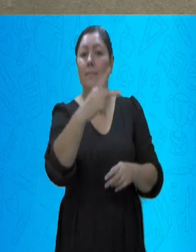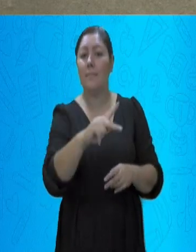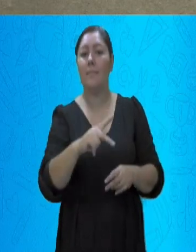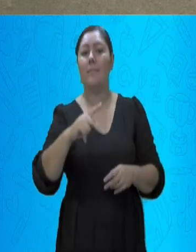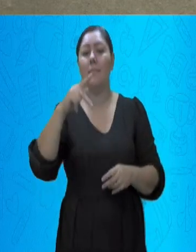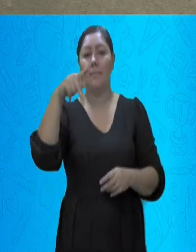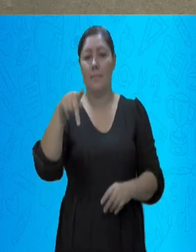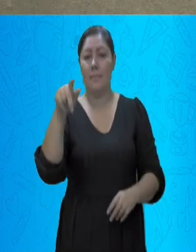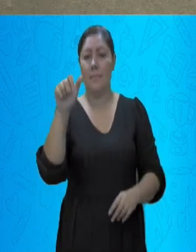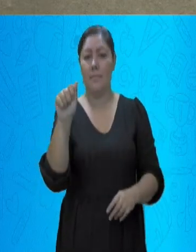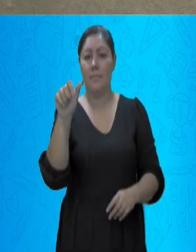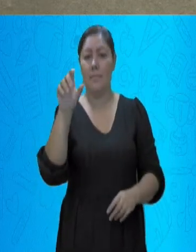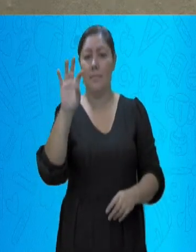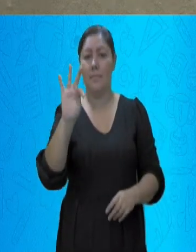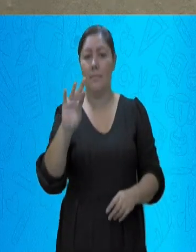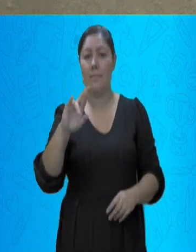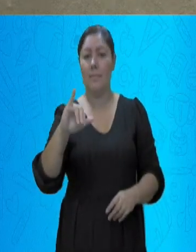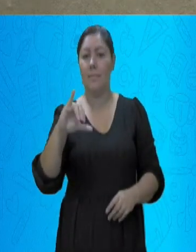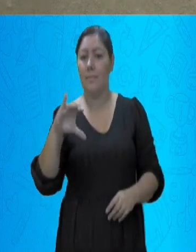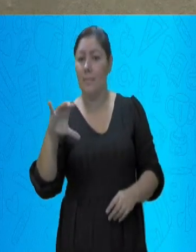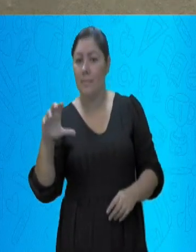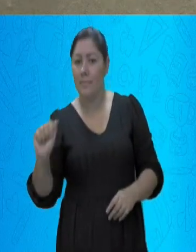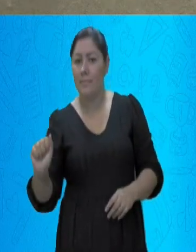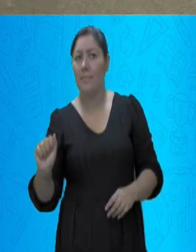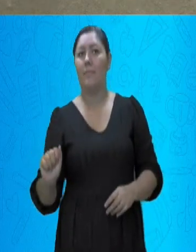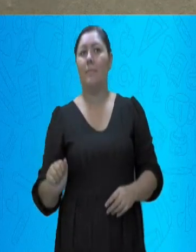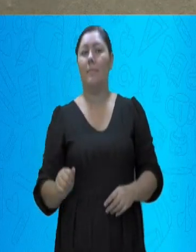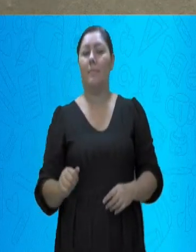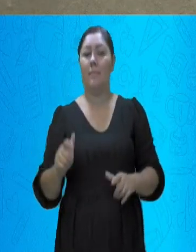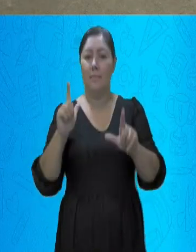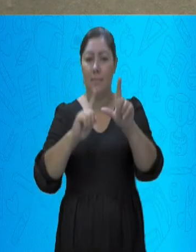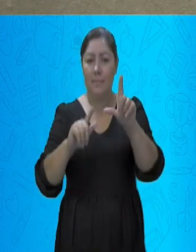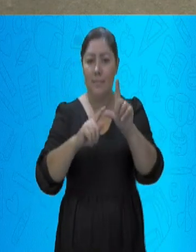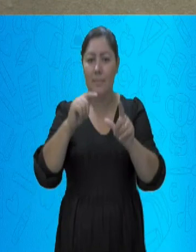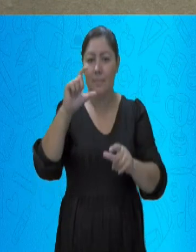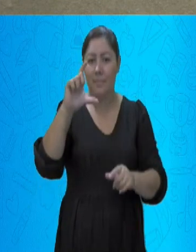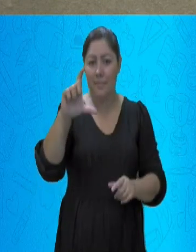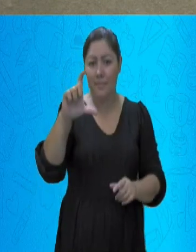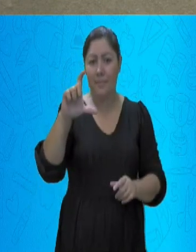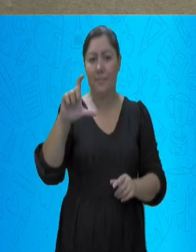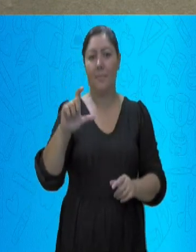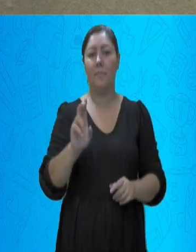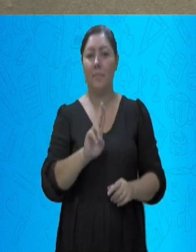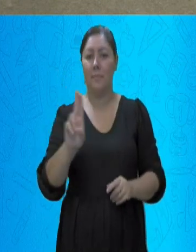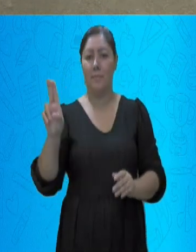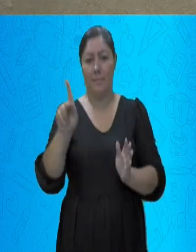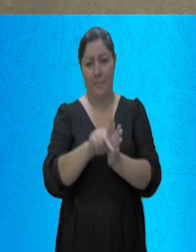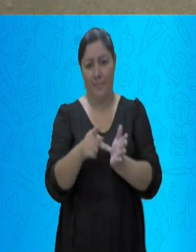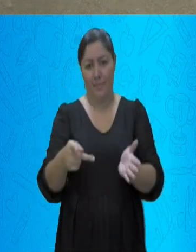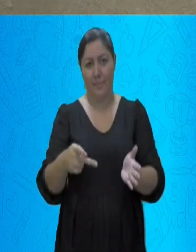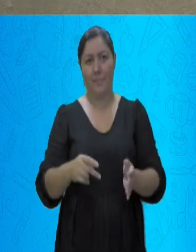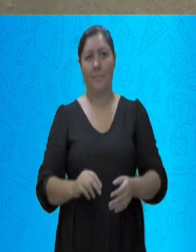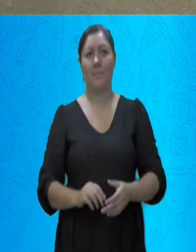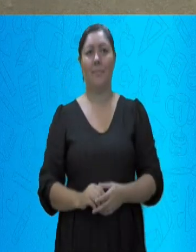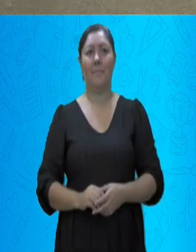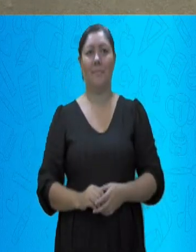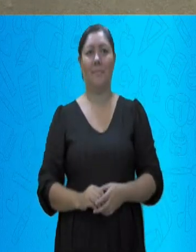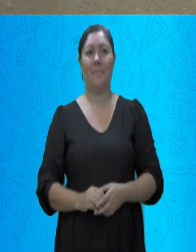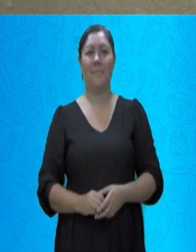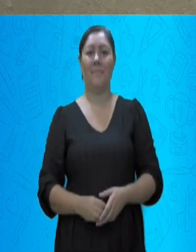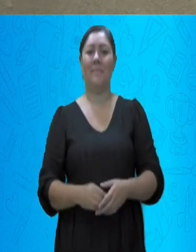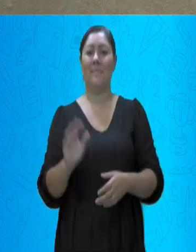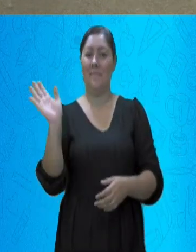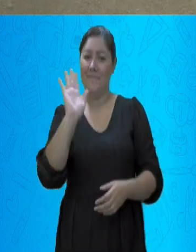eu iria completar com o meu nome próprio, letra maiúscula. Não se esqueça. Bom